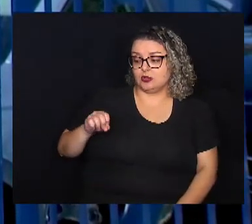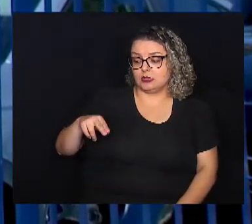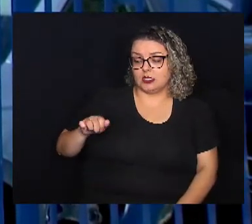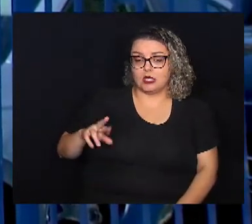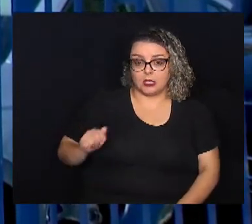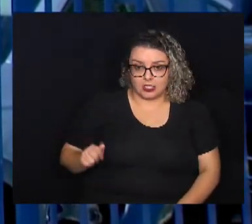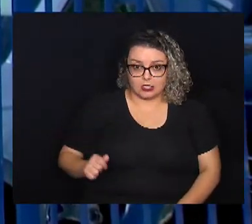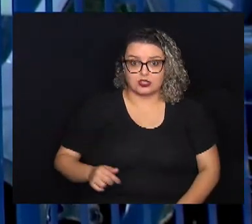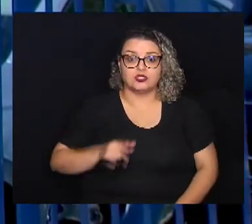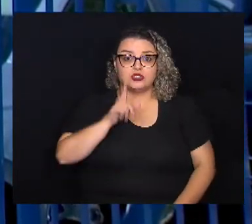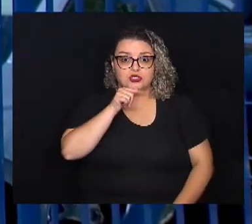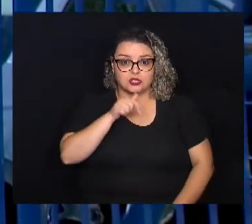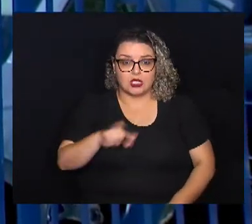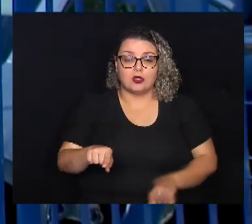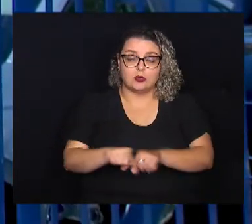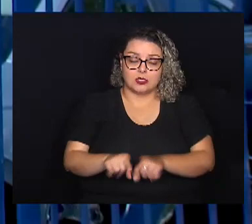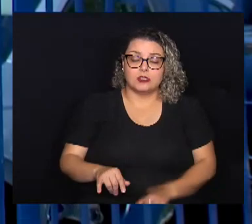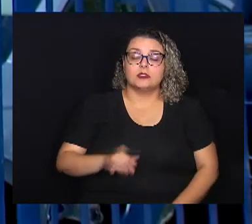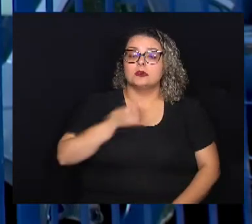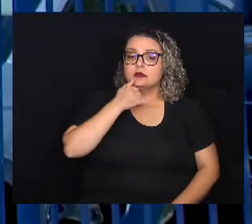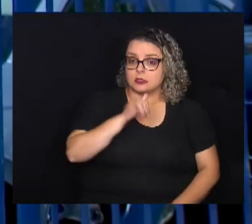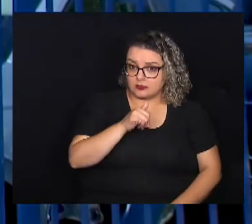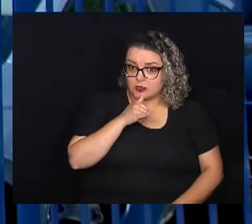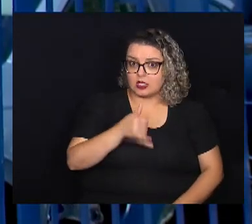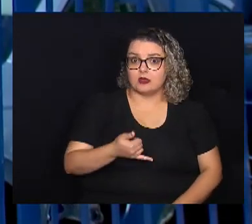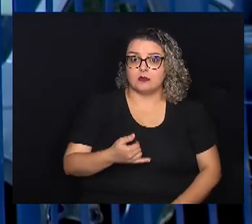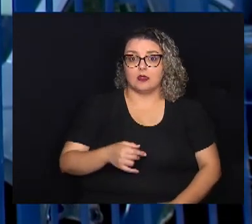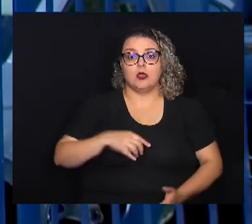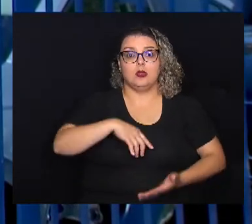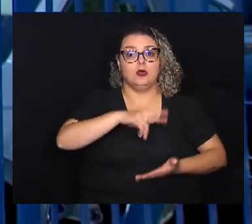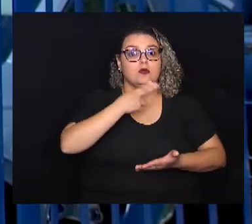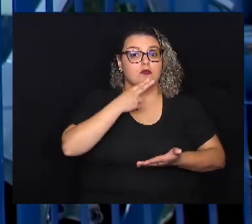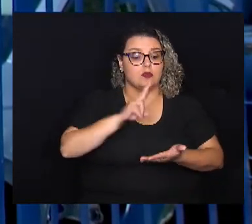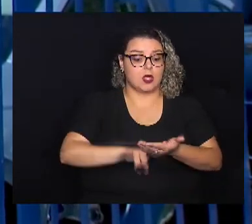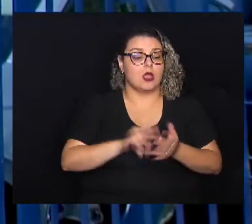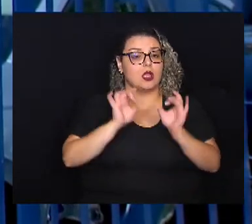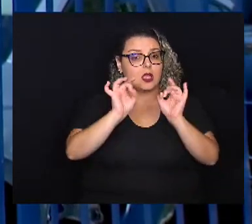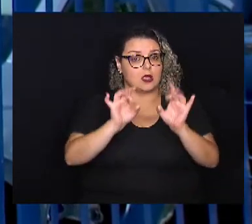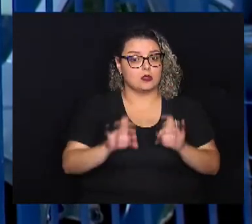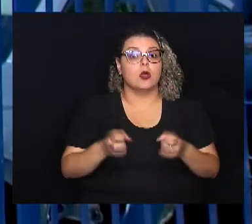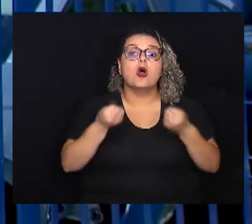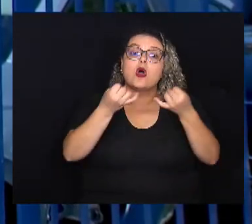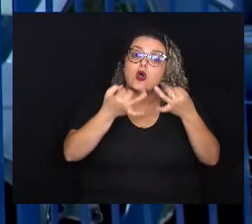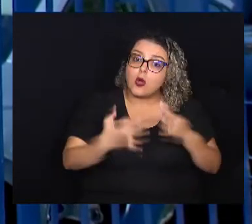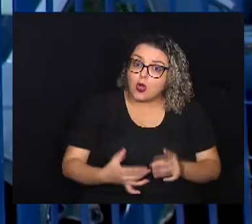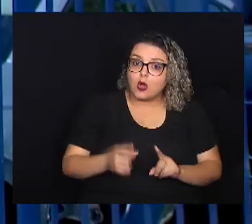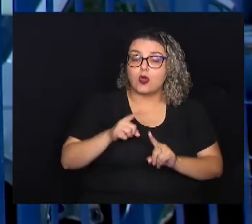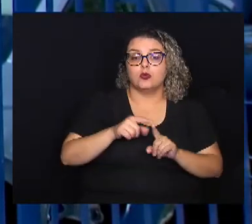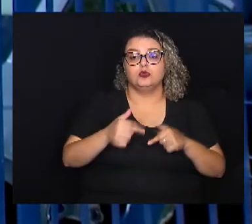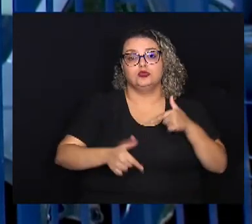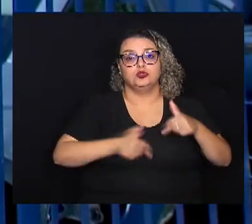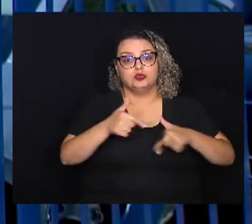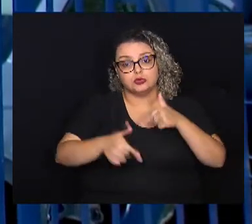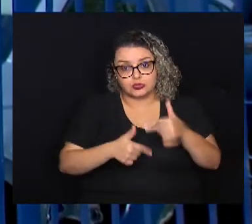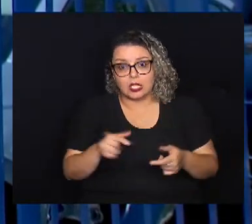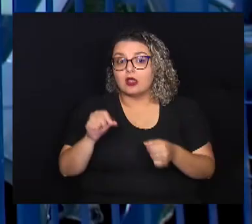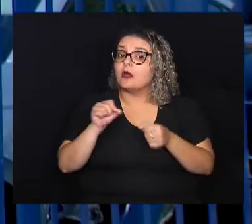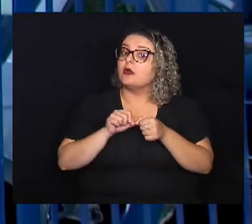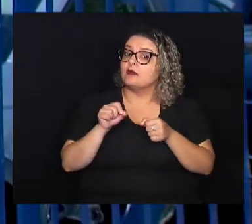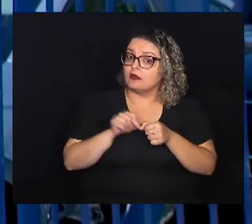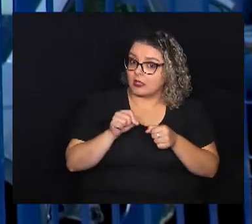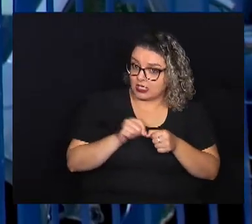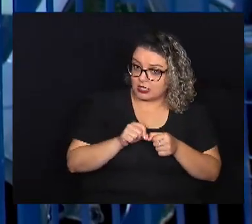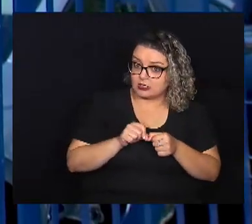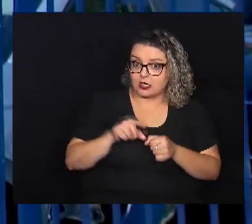que comunicar o consumidor através de uma correspondência específica explicando o tipo de trabalho que será realizado